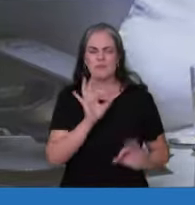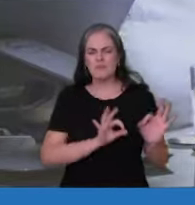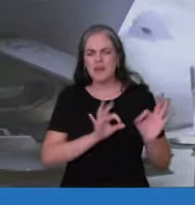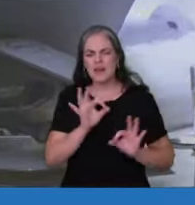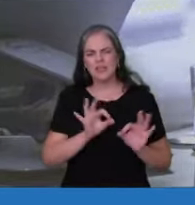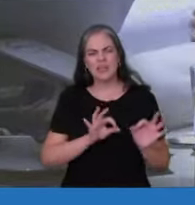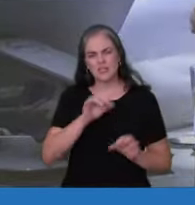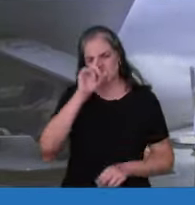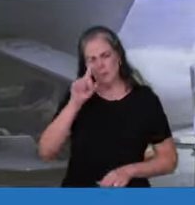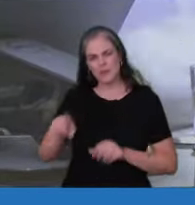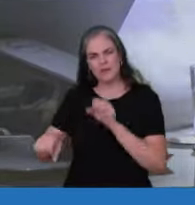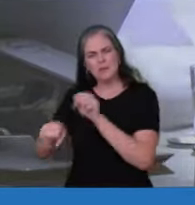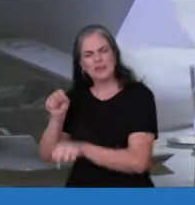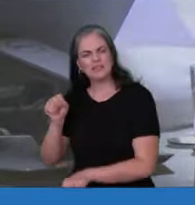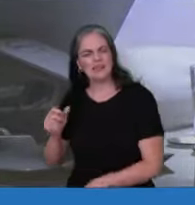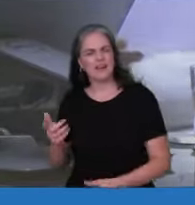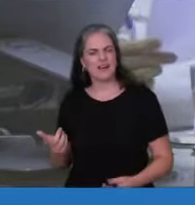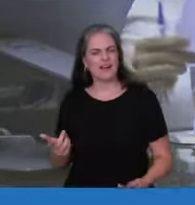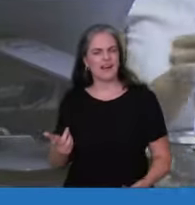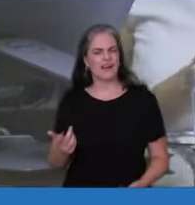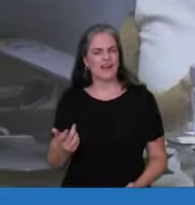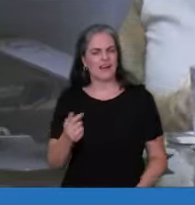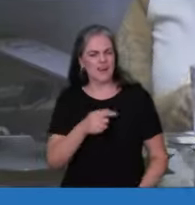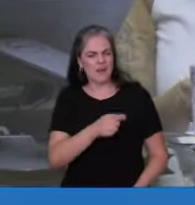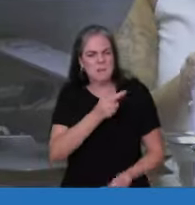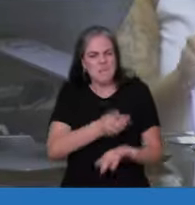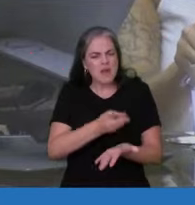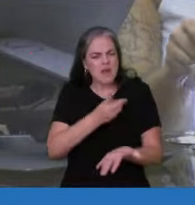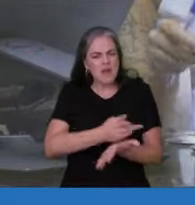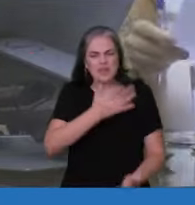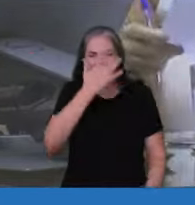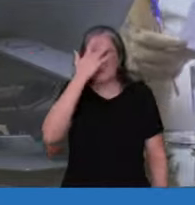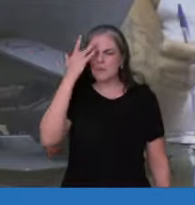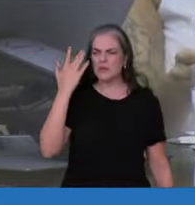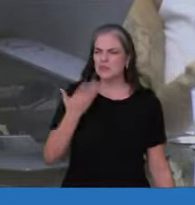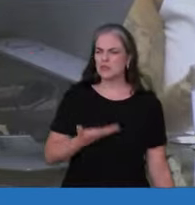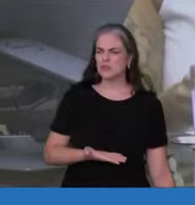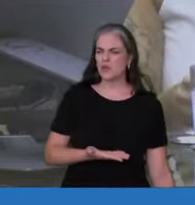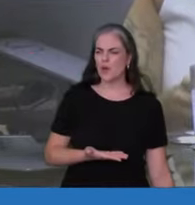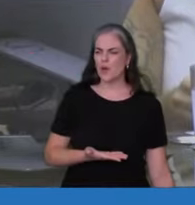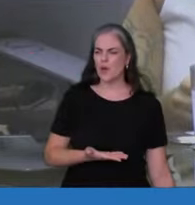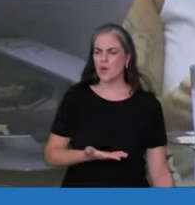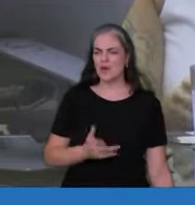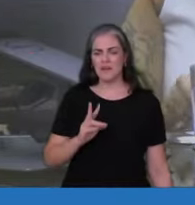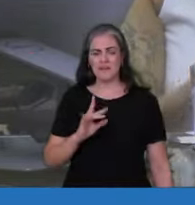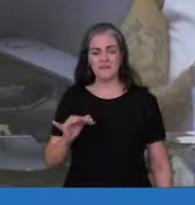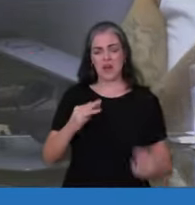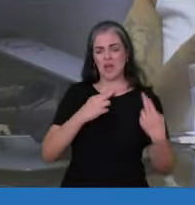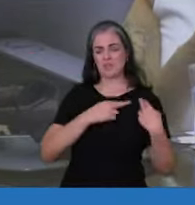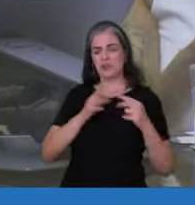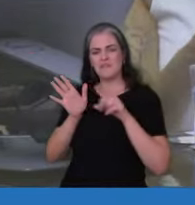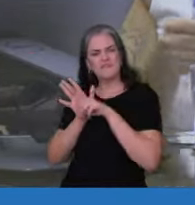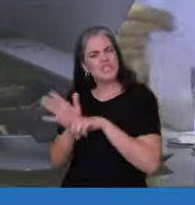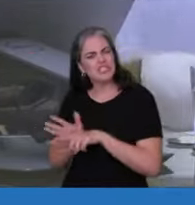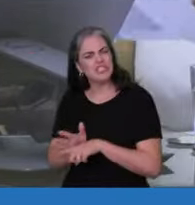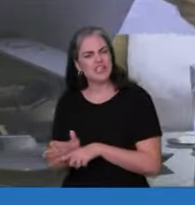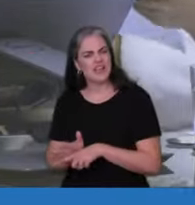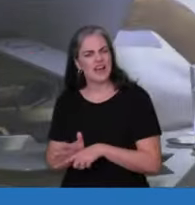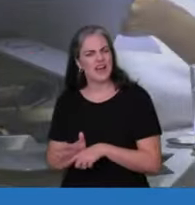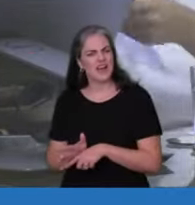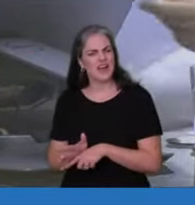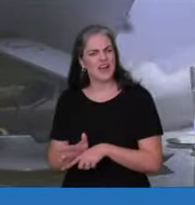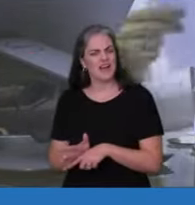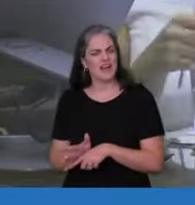apontado, o crime, ser aquele responsável pela investigação e pela guarda